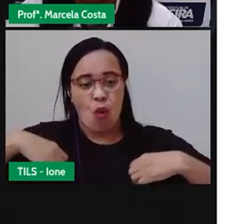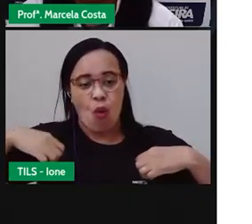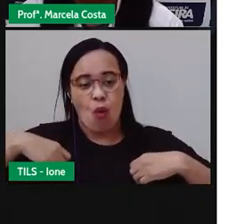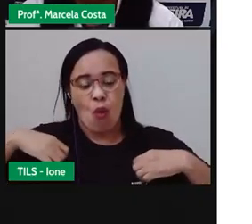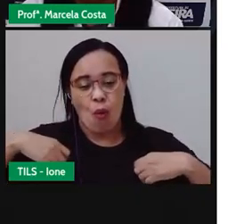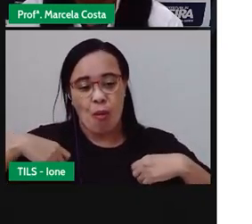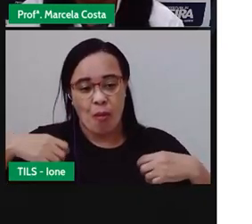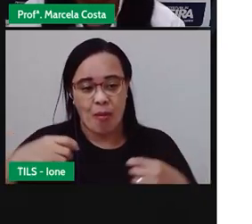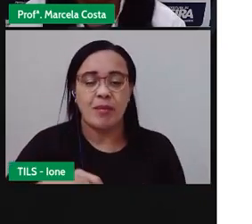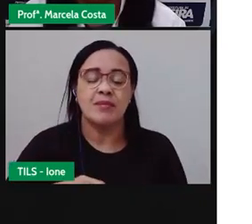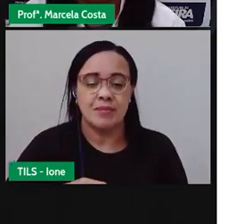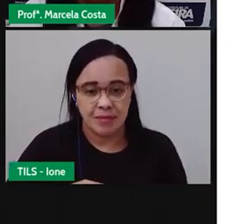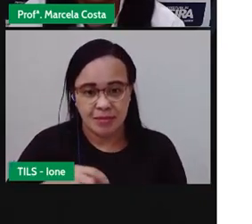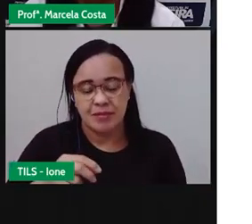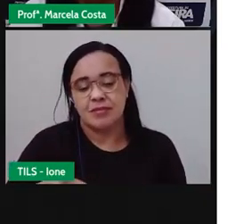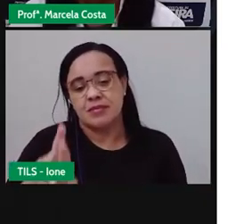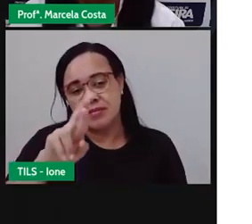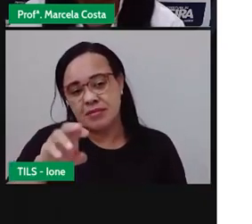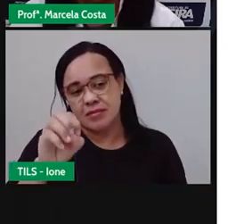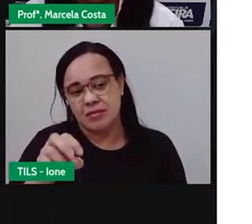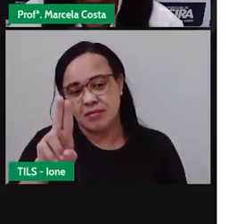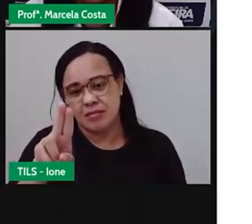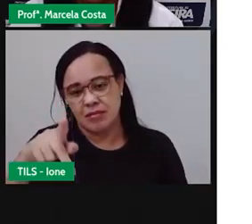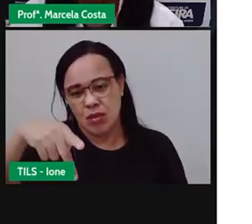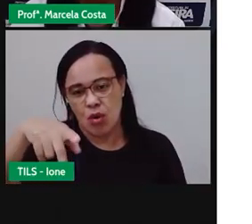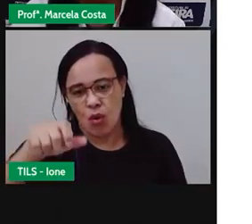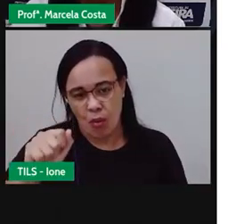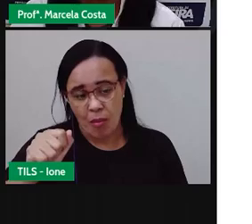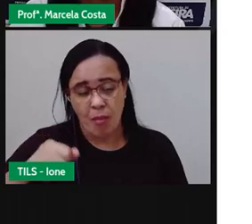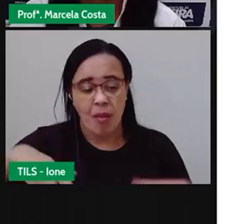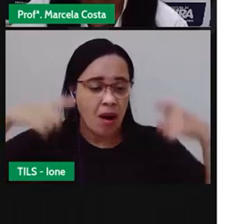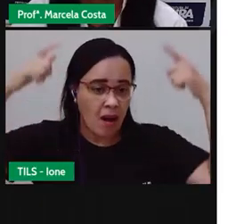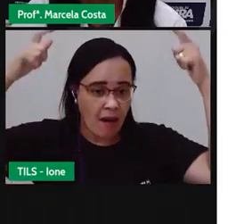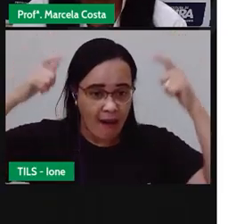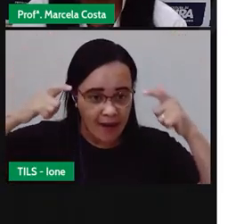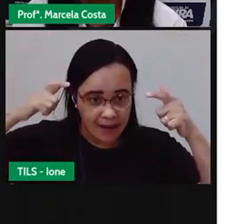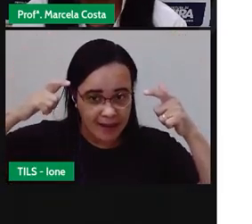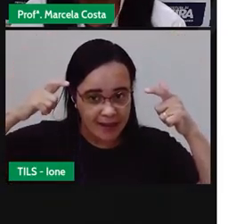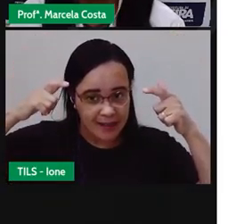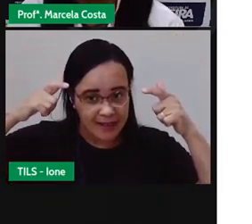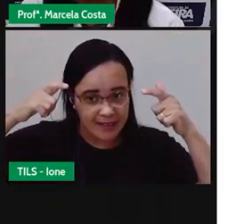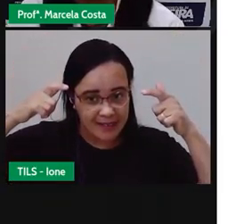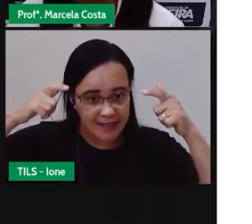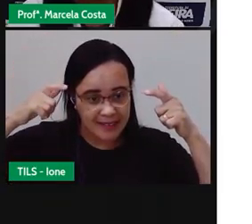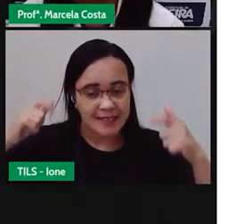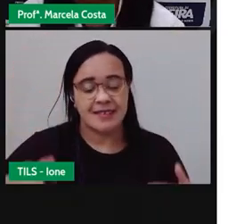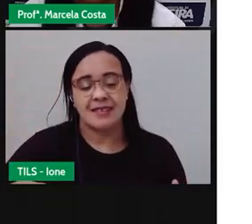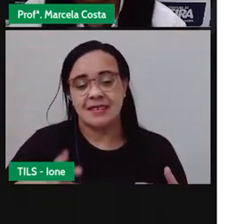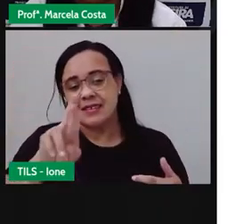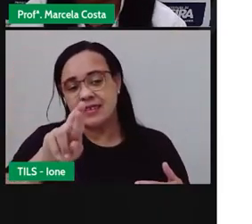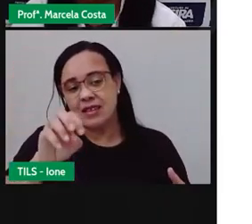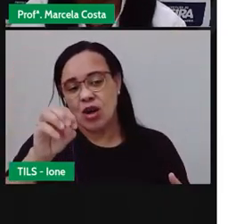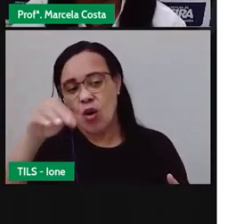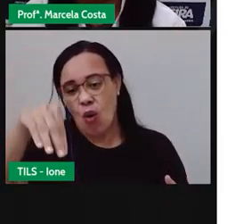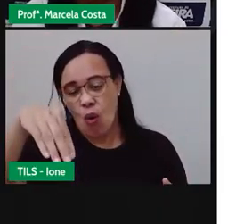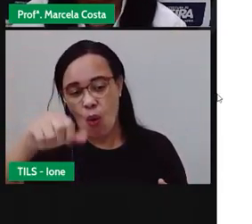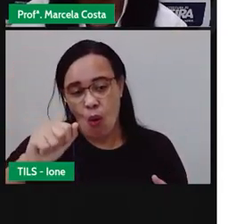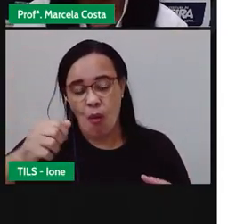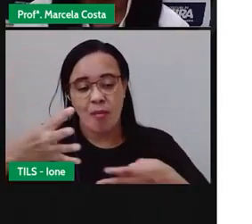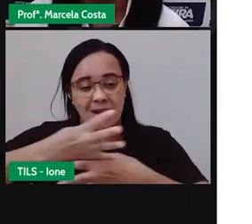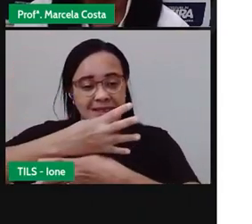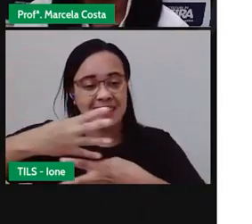roeu, roupa, rei e ruma. Essa imagem